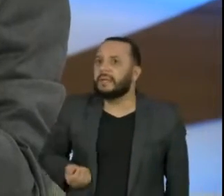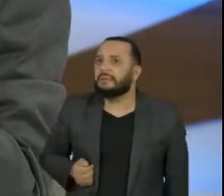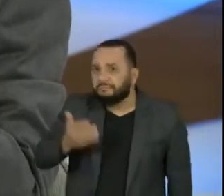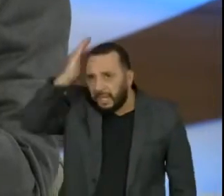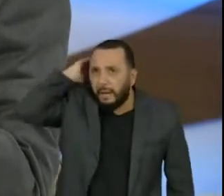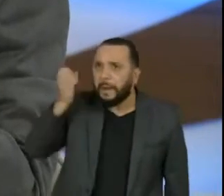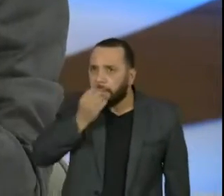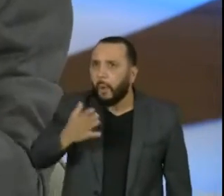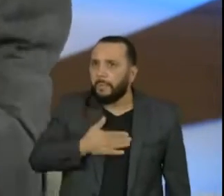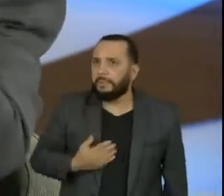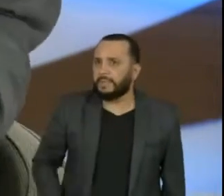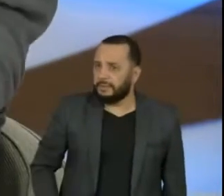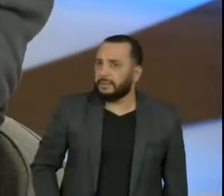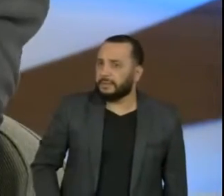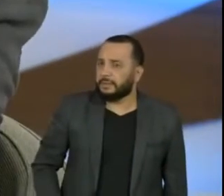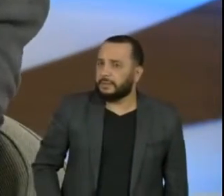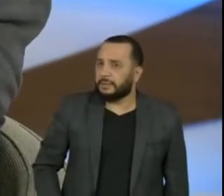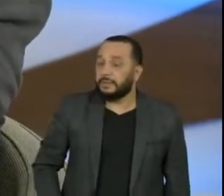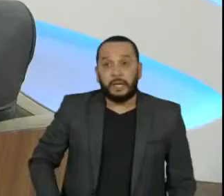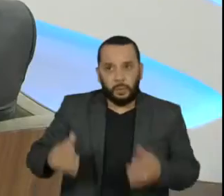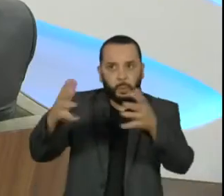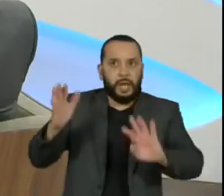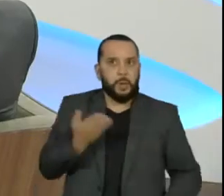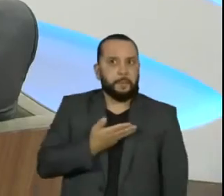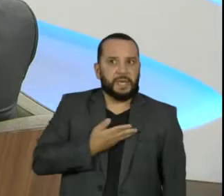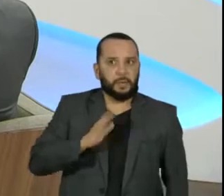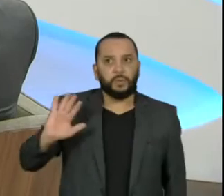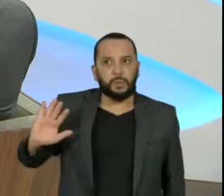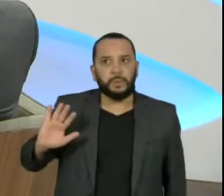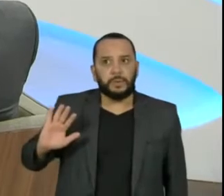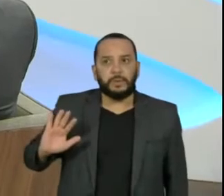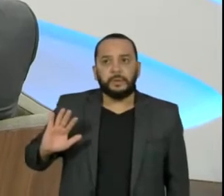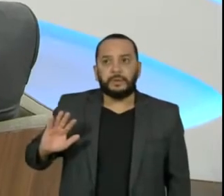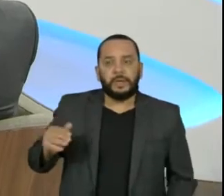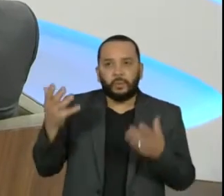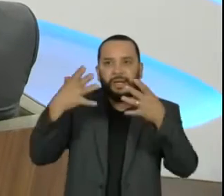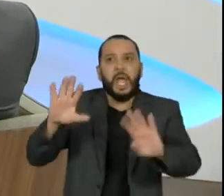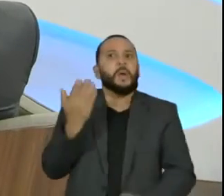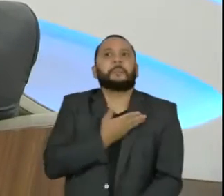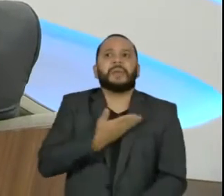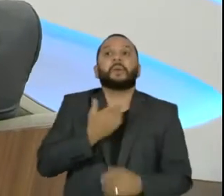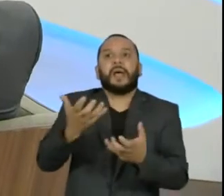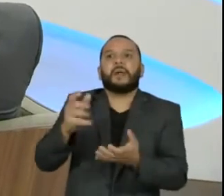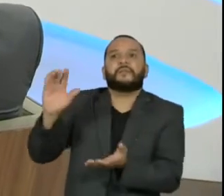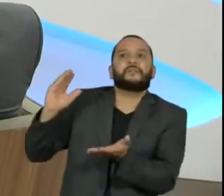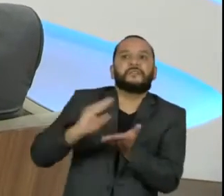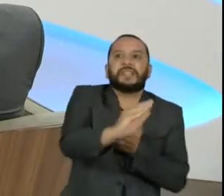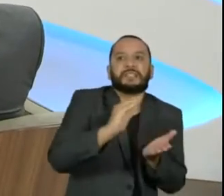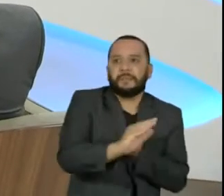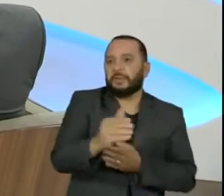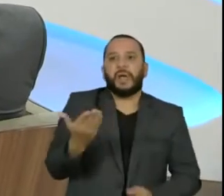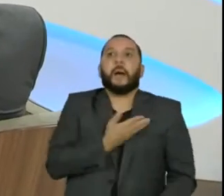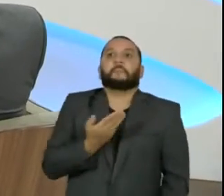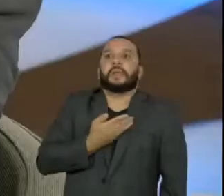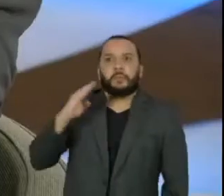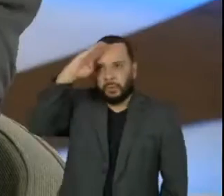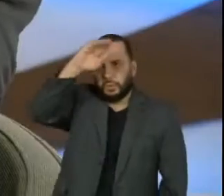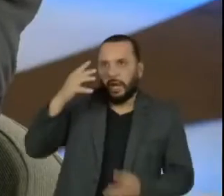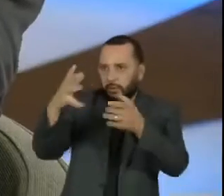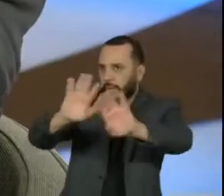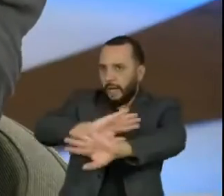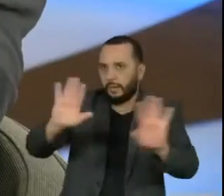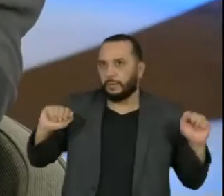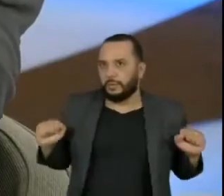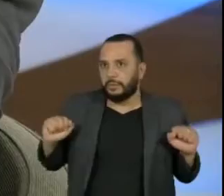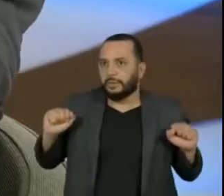Michel Temer. Porque eu não quero amigo, eu quero financiamento para Belo Horizonte, que isso fique muito claro. Eu não